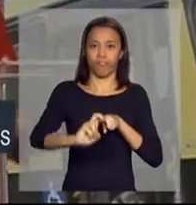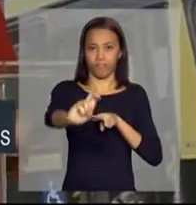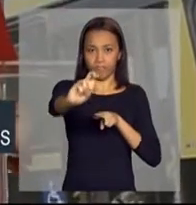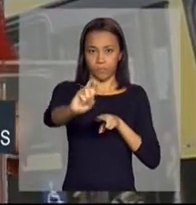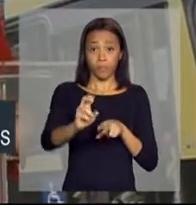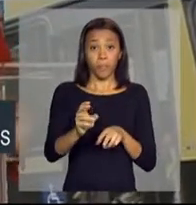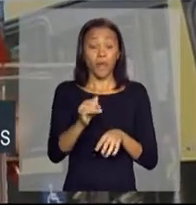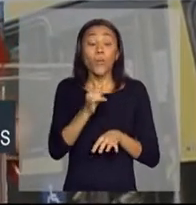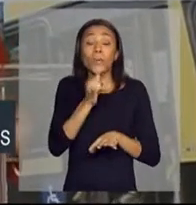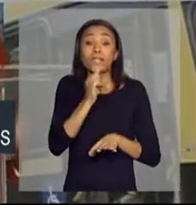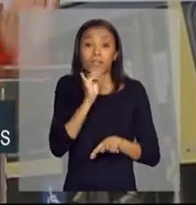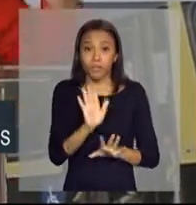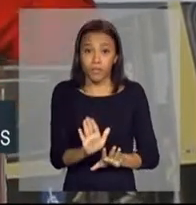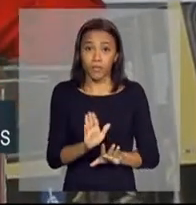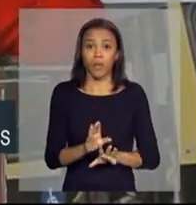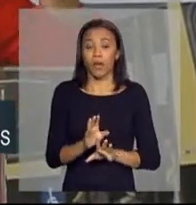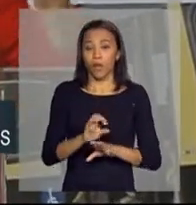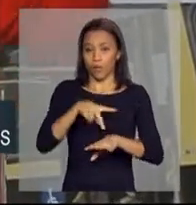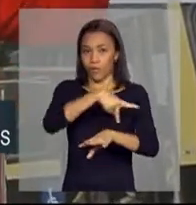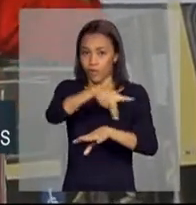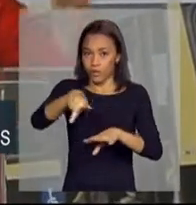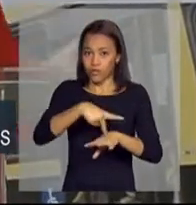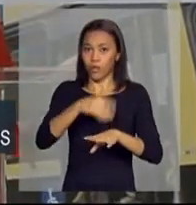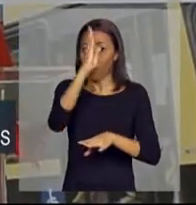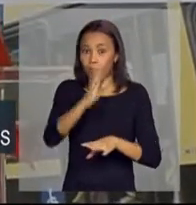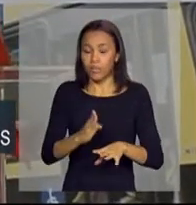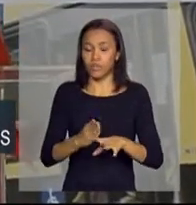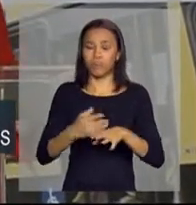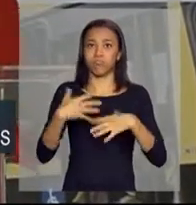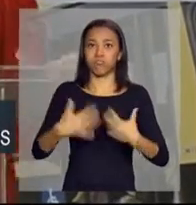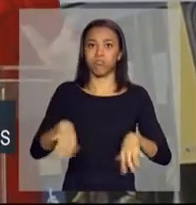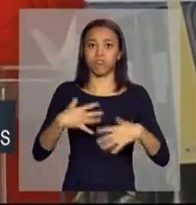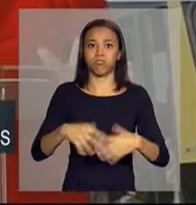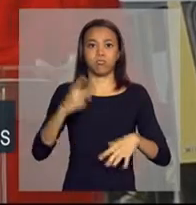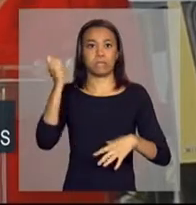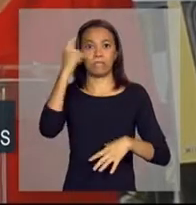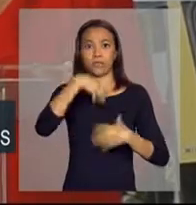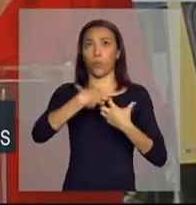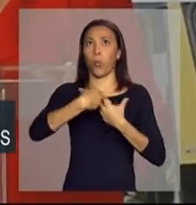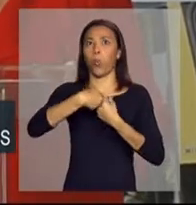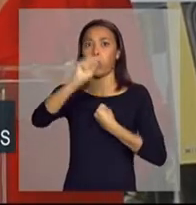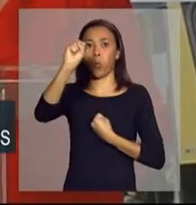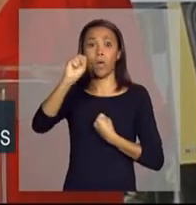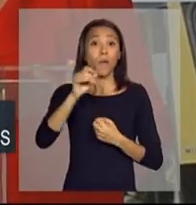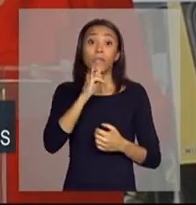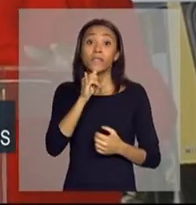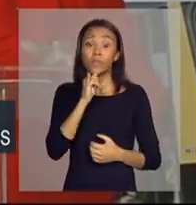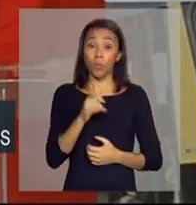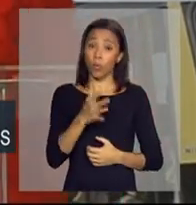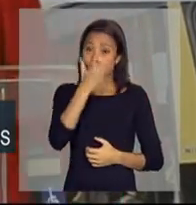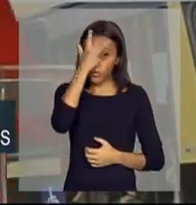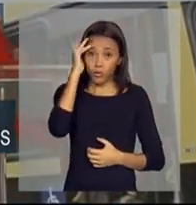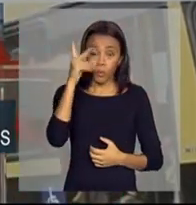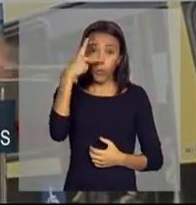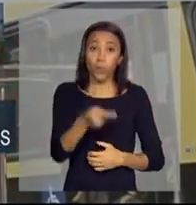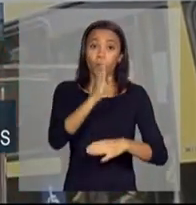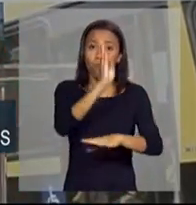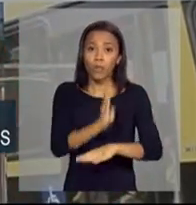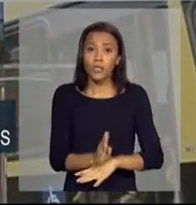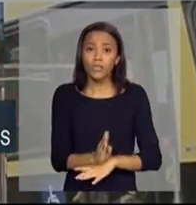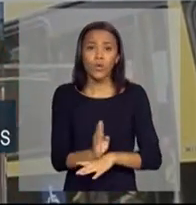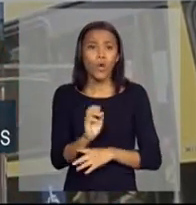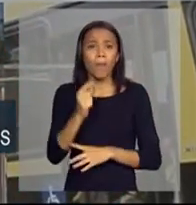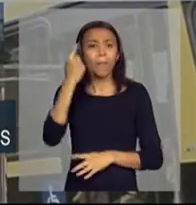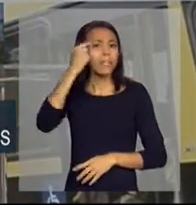o seguinte exemplo. O Brasil é um país complicado e complexo. Ninguém pode atuar no Brasil baseado num